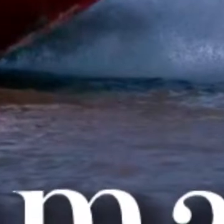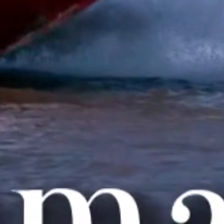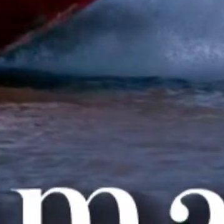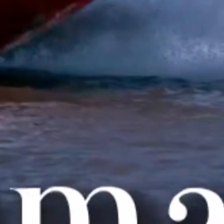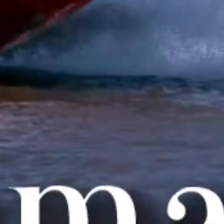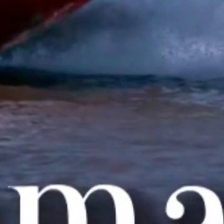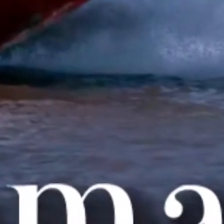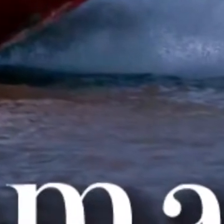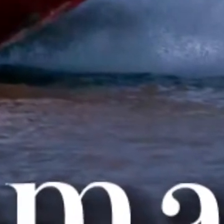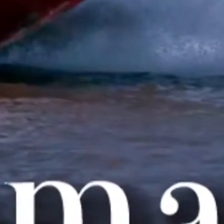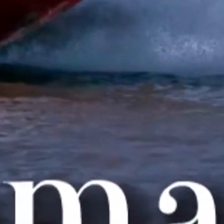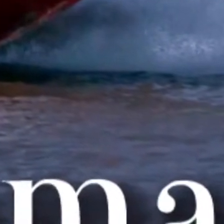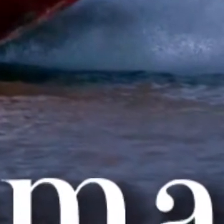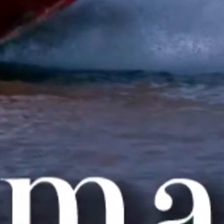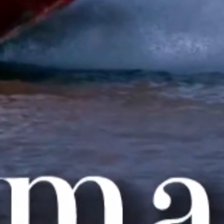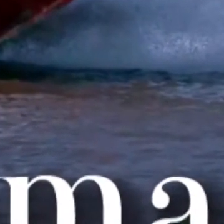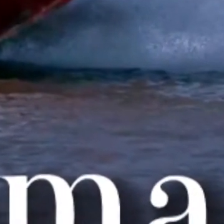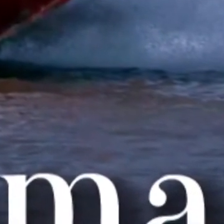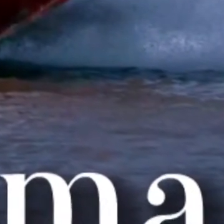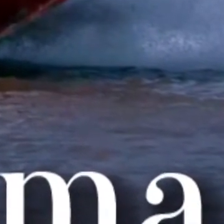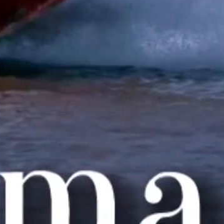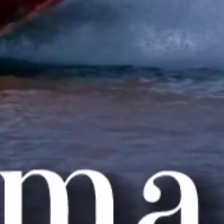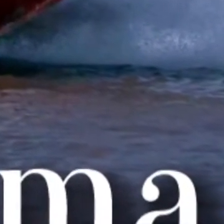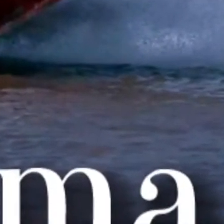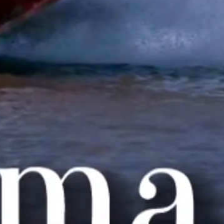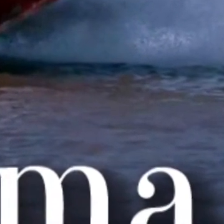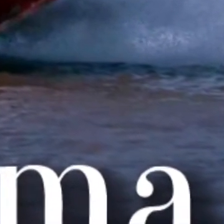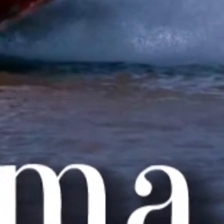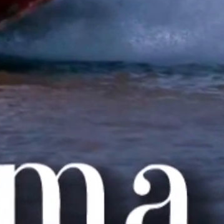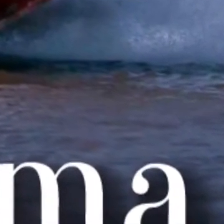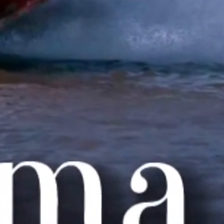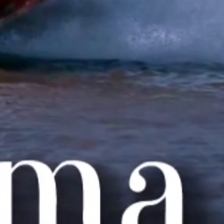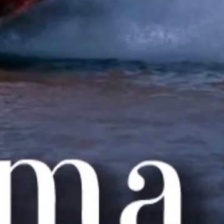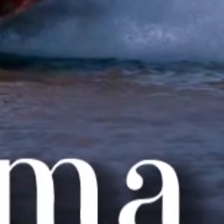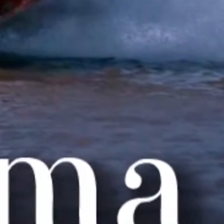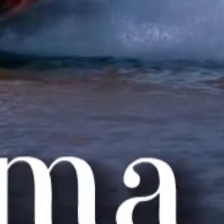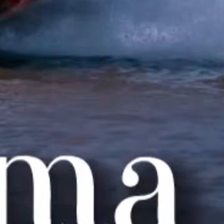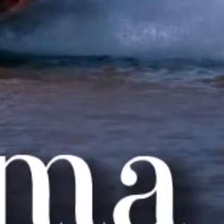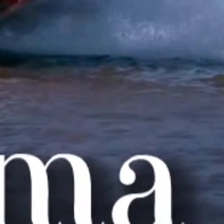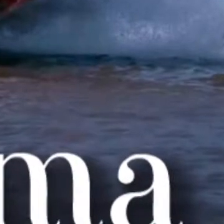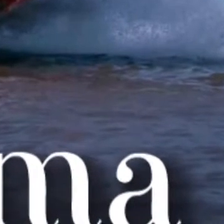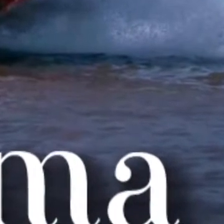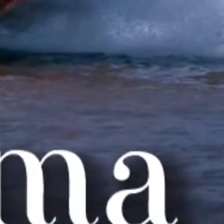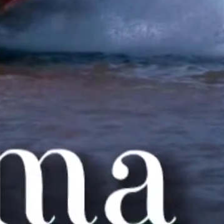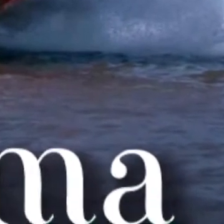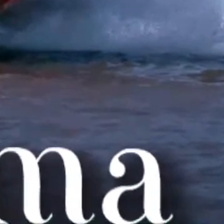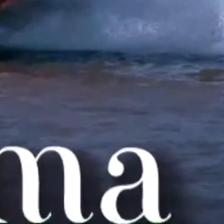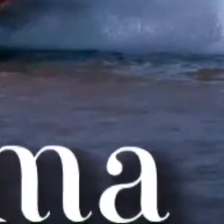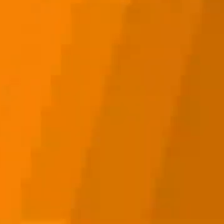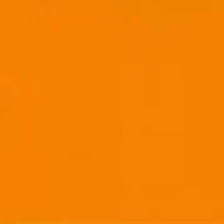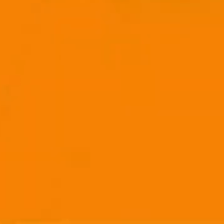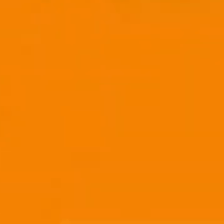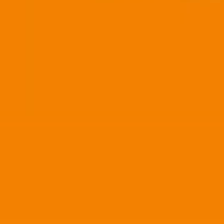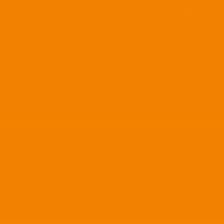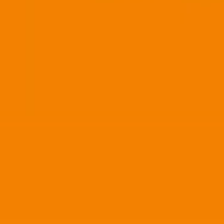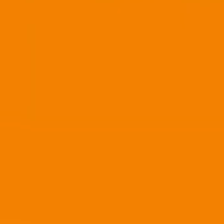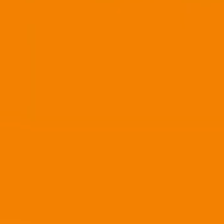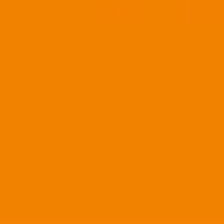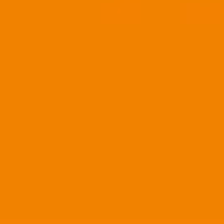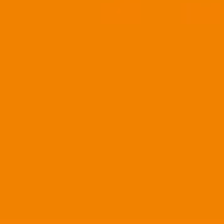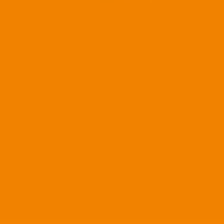Por isso eu canto. Sempre Ele ama, Jesus me ama, meu Salvador.